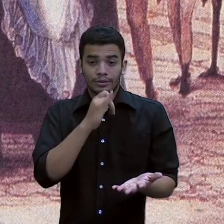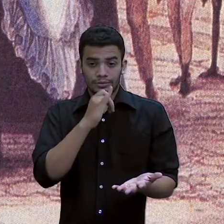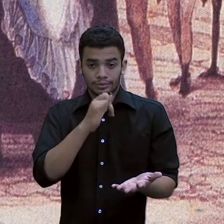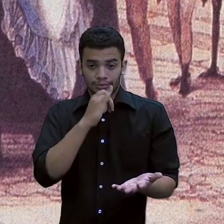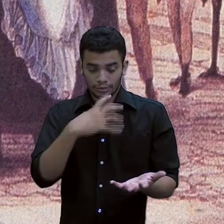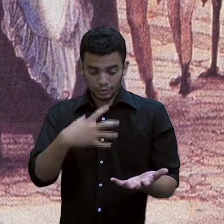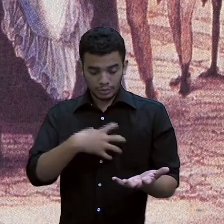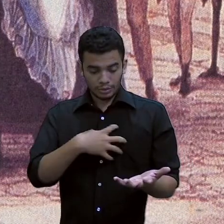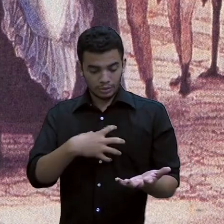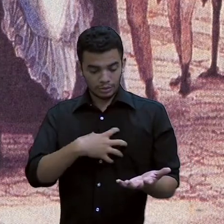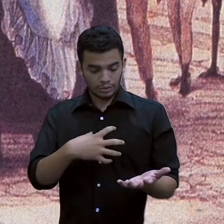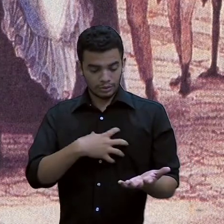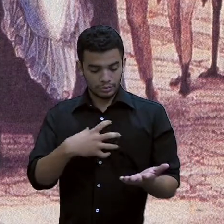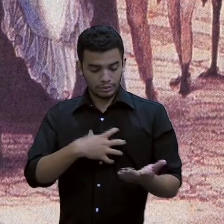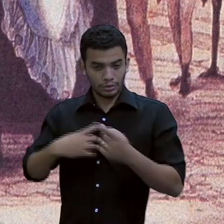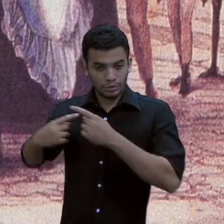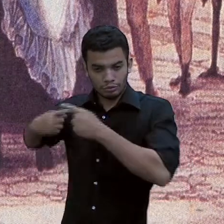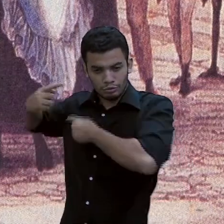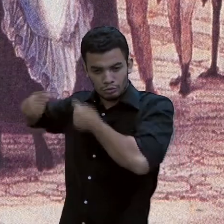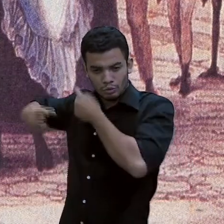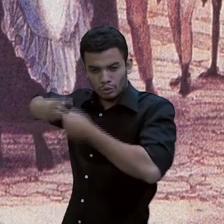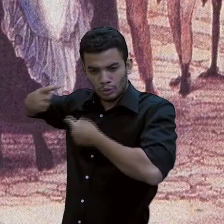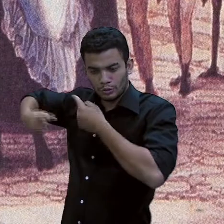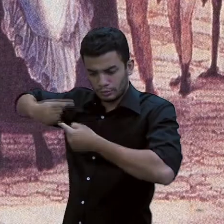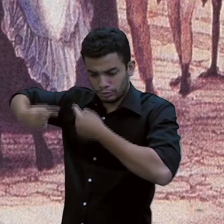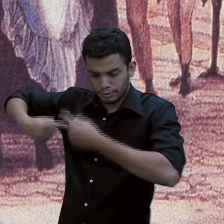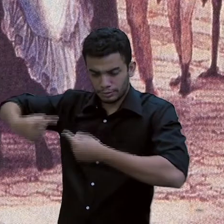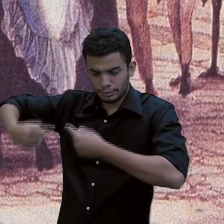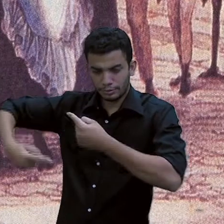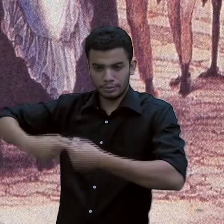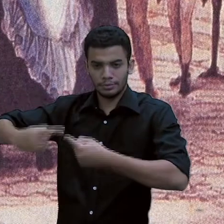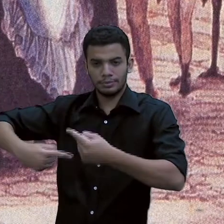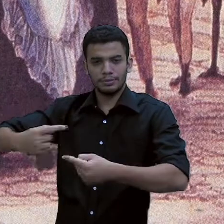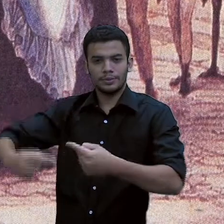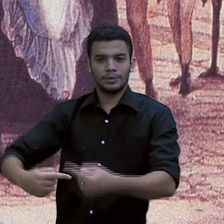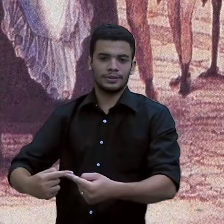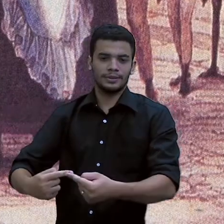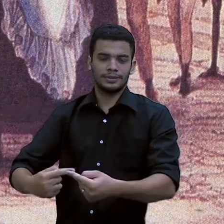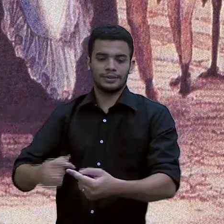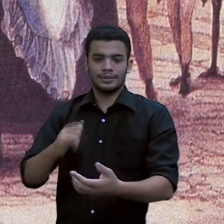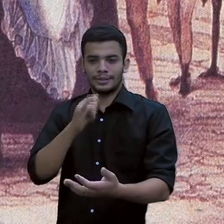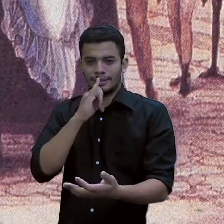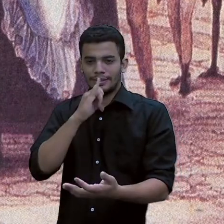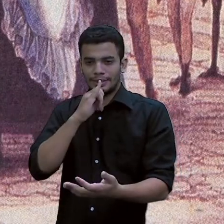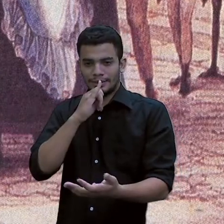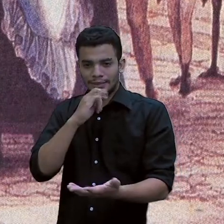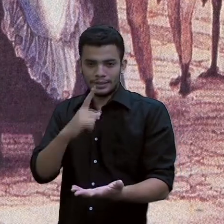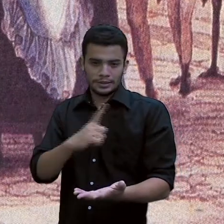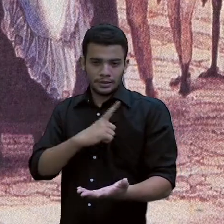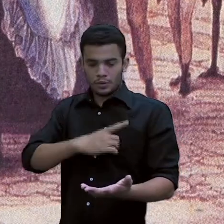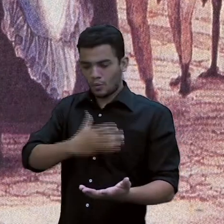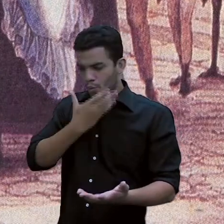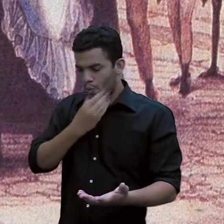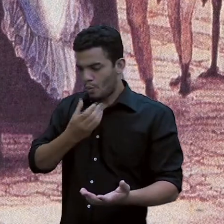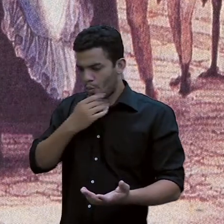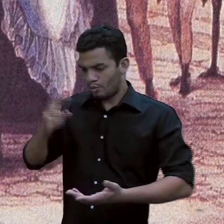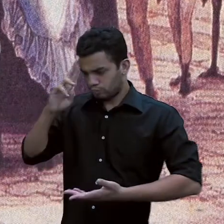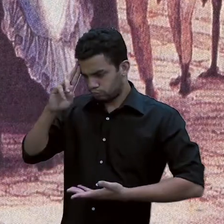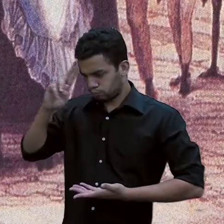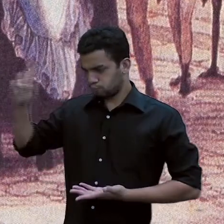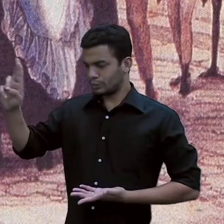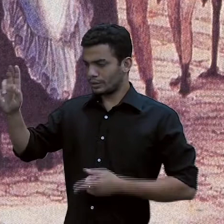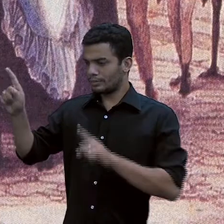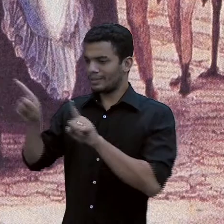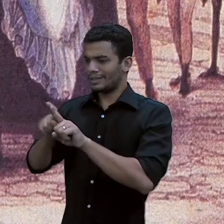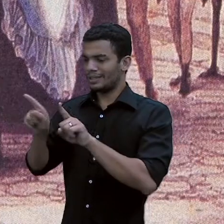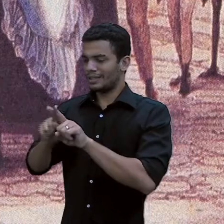patriarcal, permanece até os dias de hoje, onde o homem não era somente o chefe de família, mas também o dono de tudo. A princípio, toda